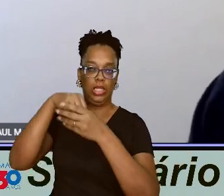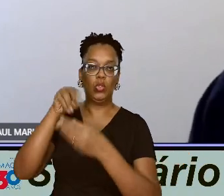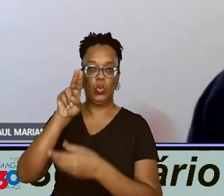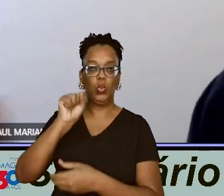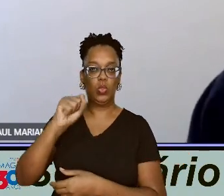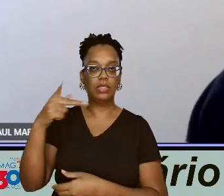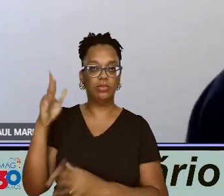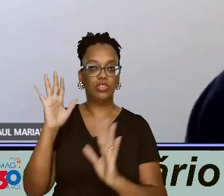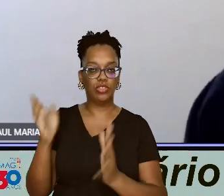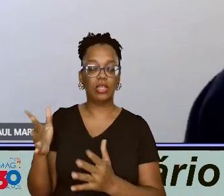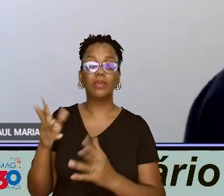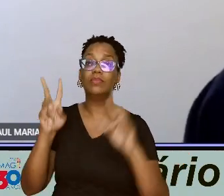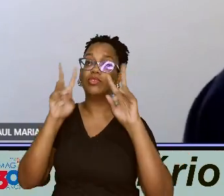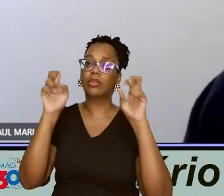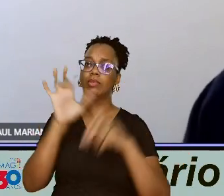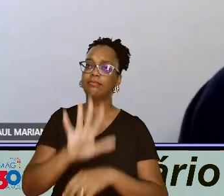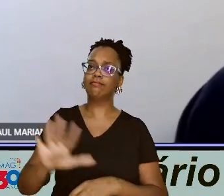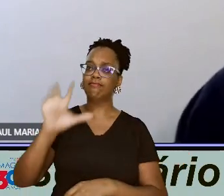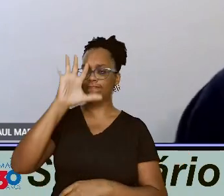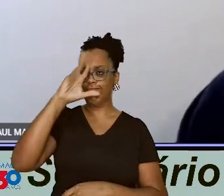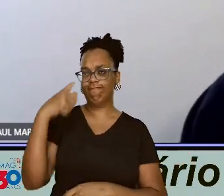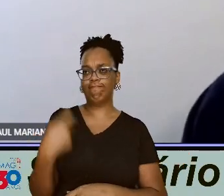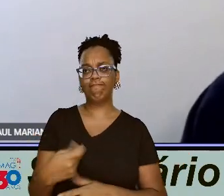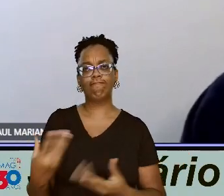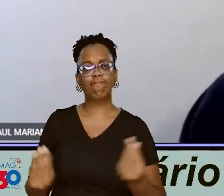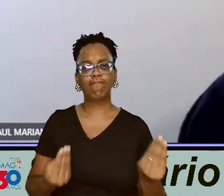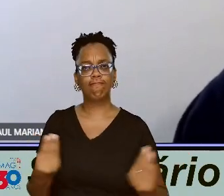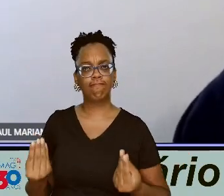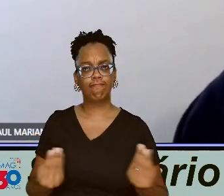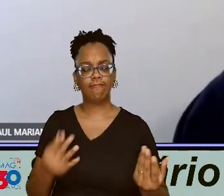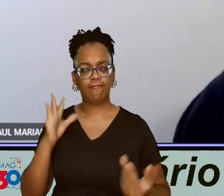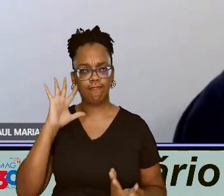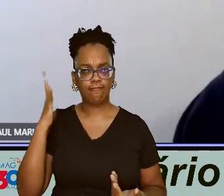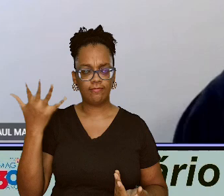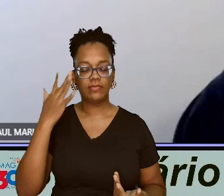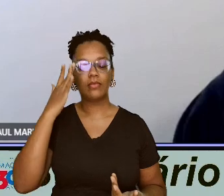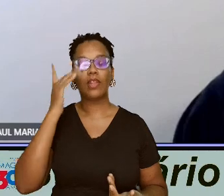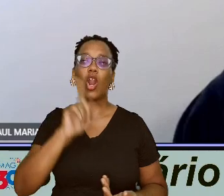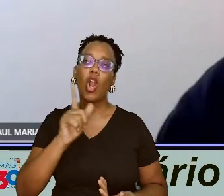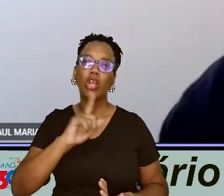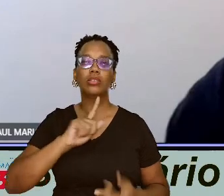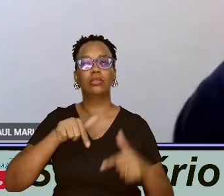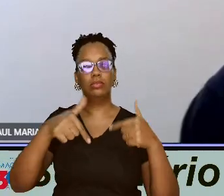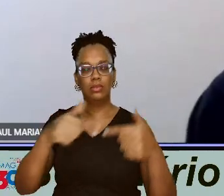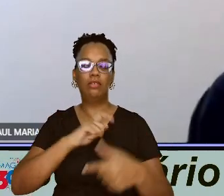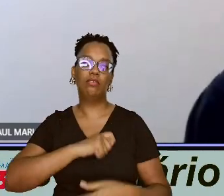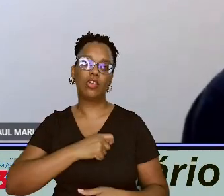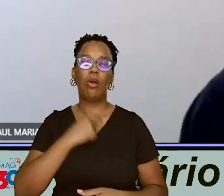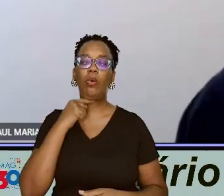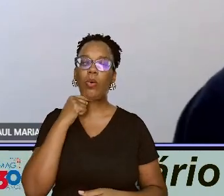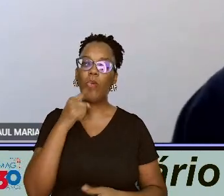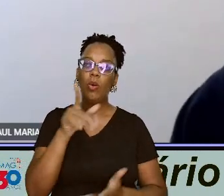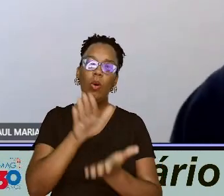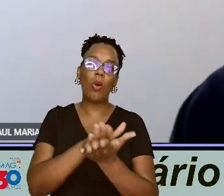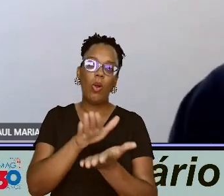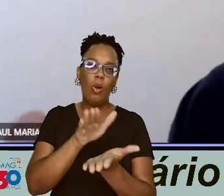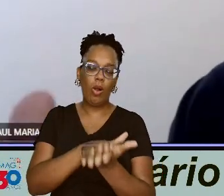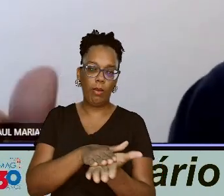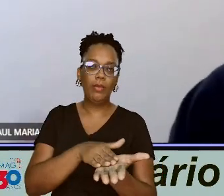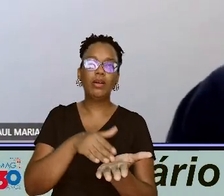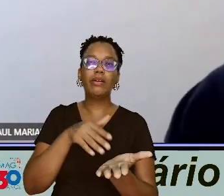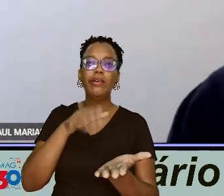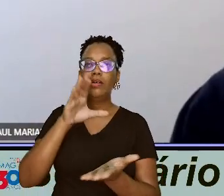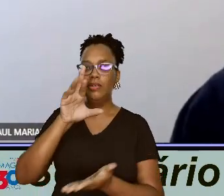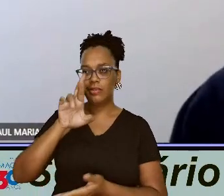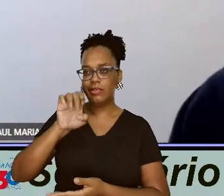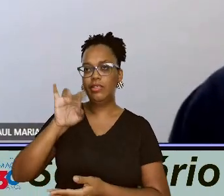sobre o desenho da solução. É lógico que a execução fiscal não serve para cobrar créditos como esse, né? Nós